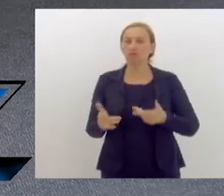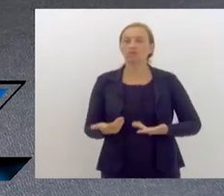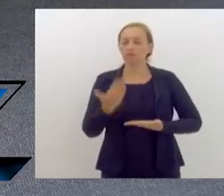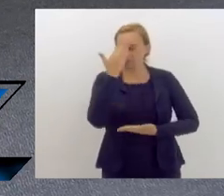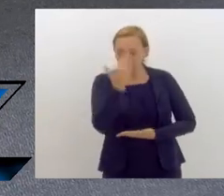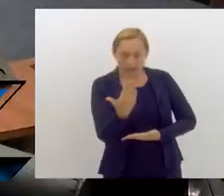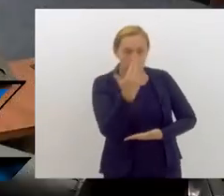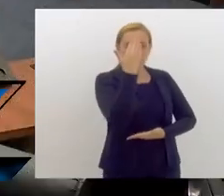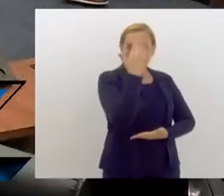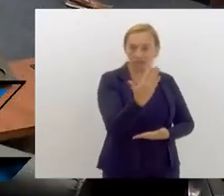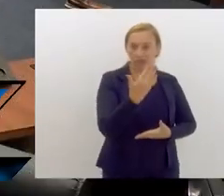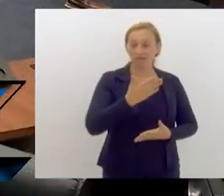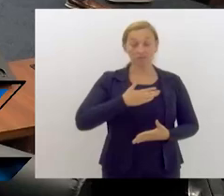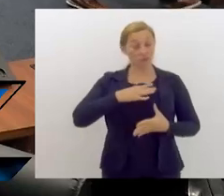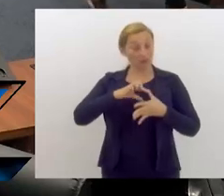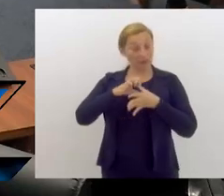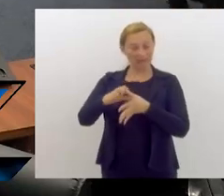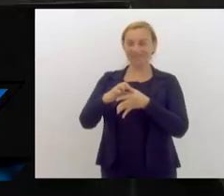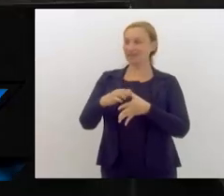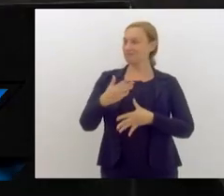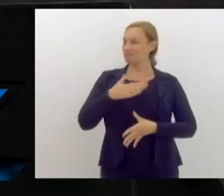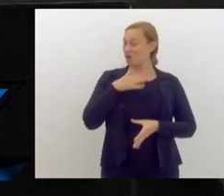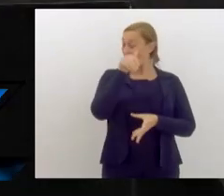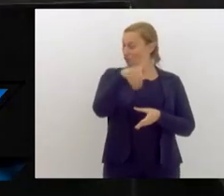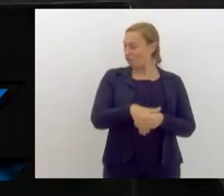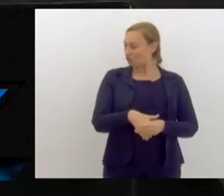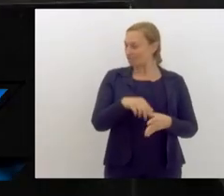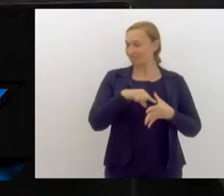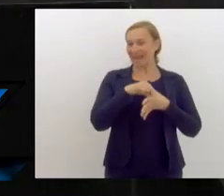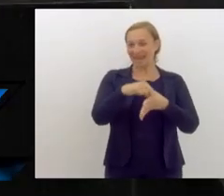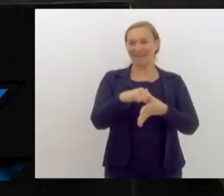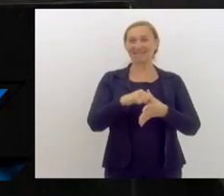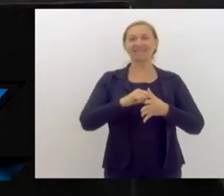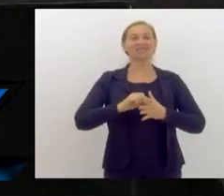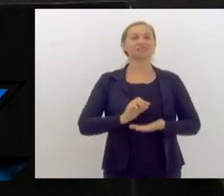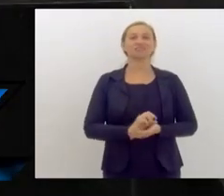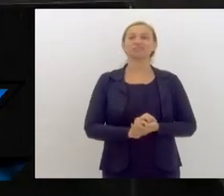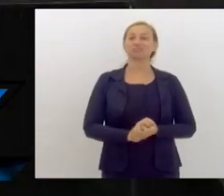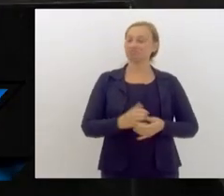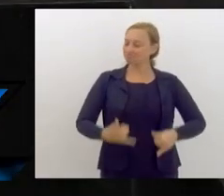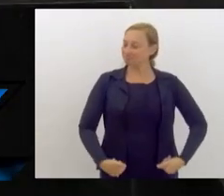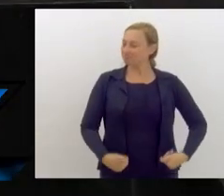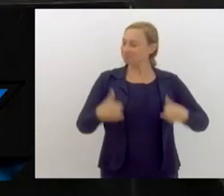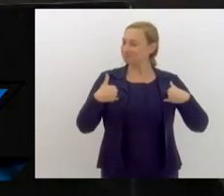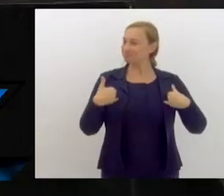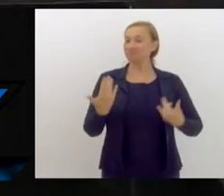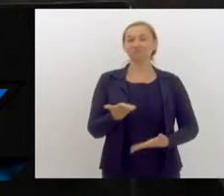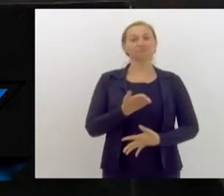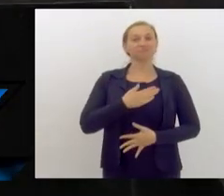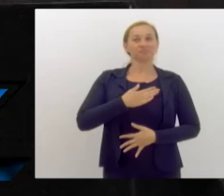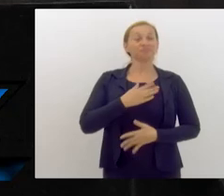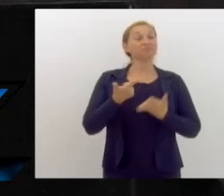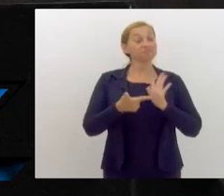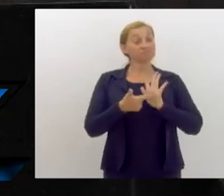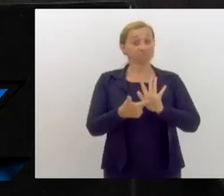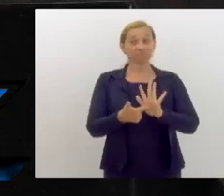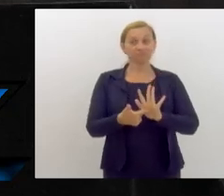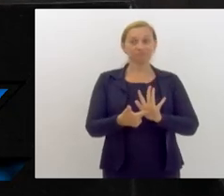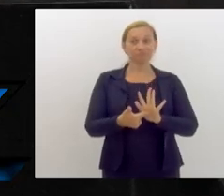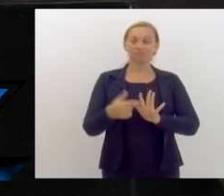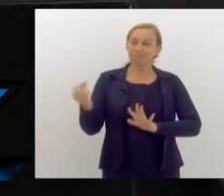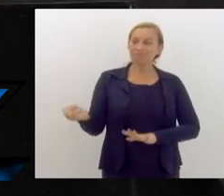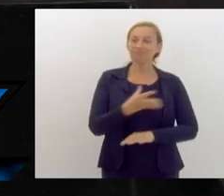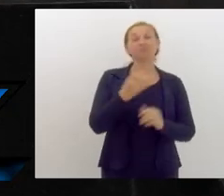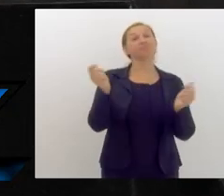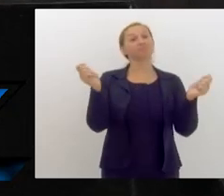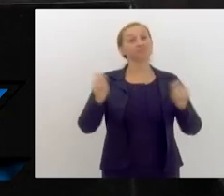meu líder né teve meu voto para ser líder da nossa bancada O que é um grande orgulho né mostra uma nova